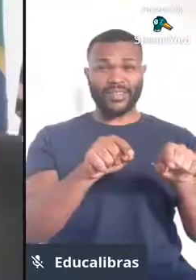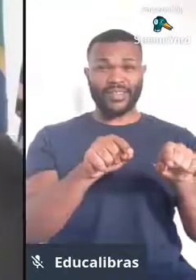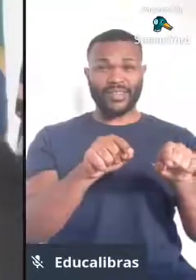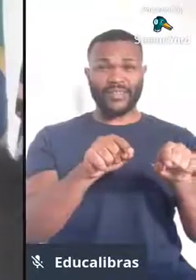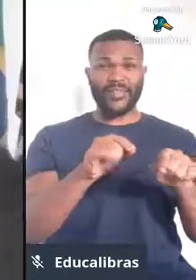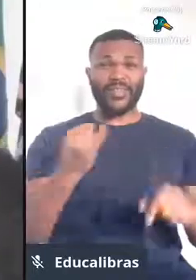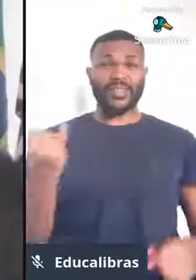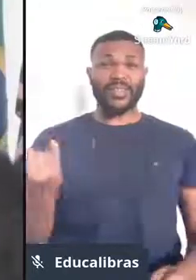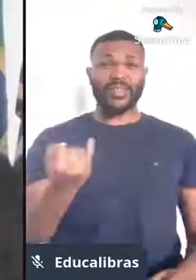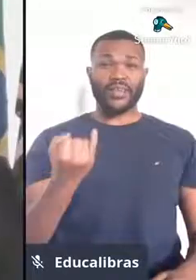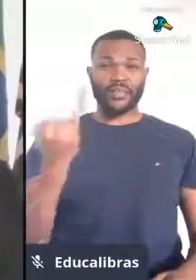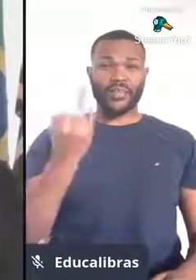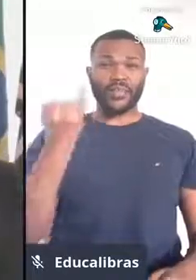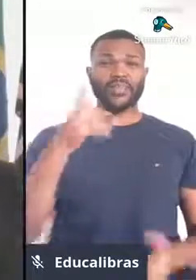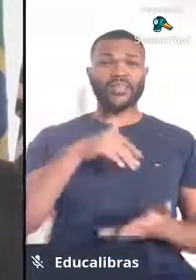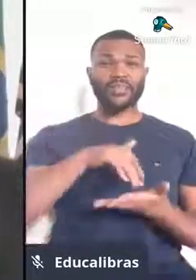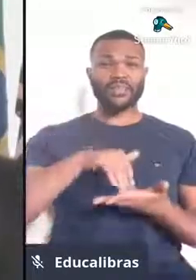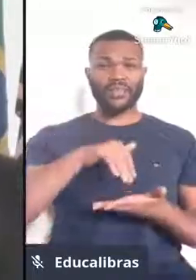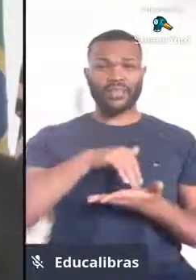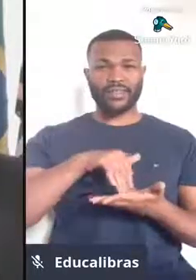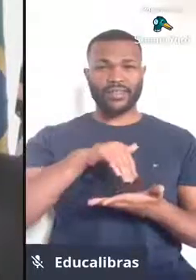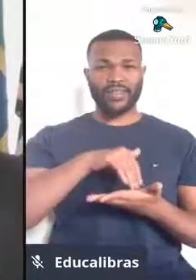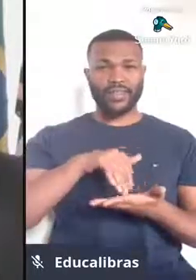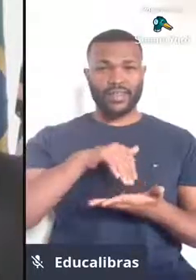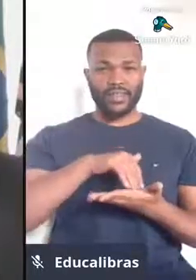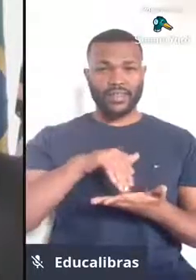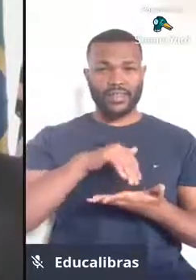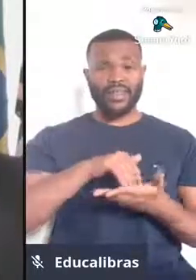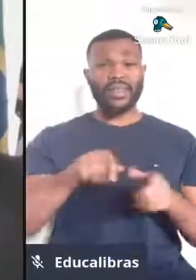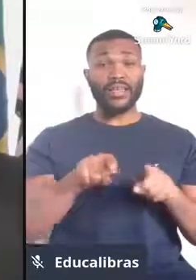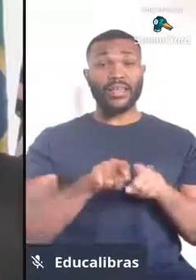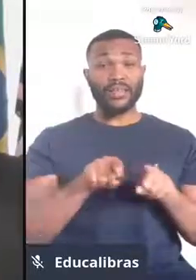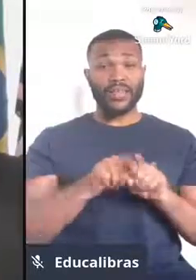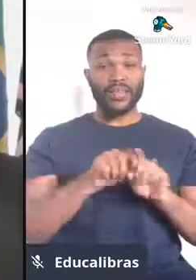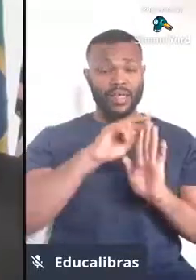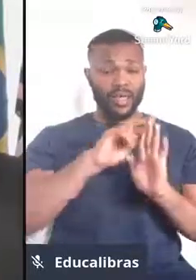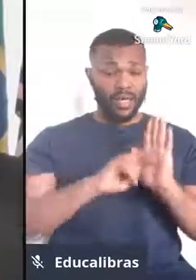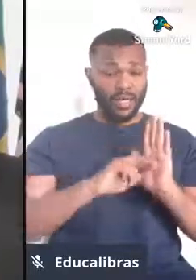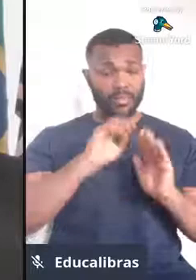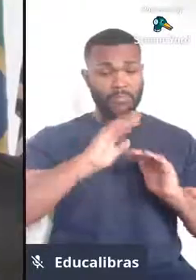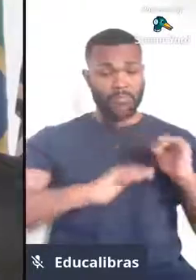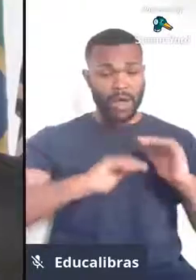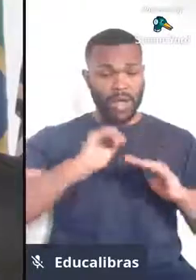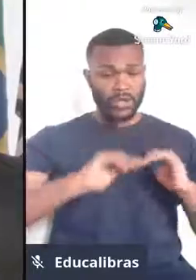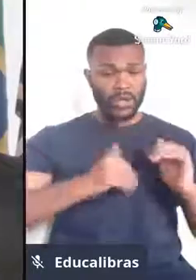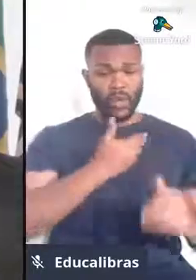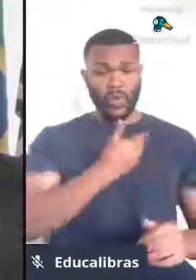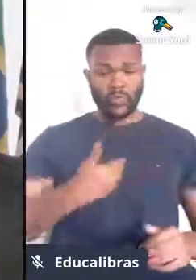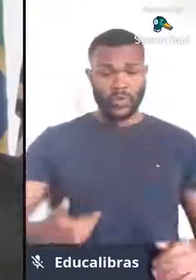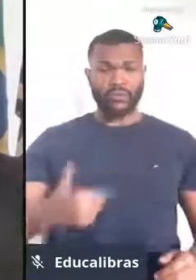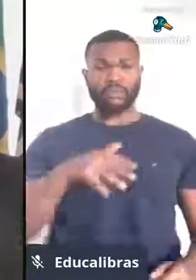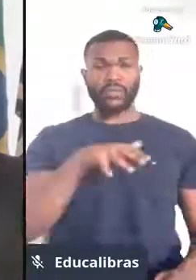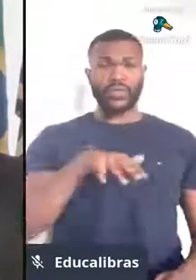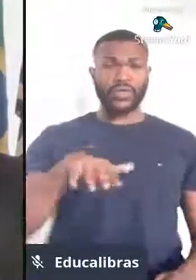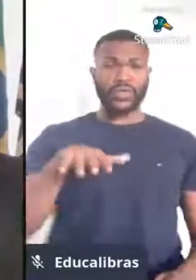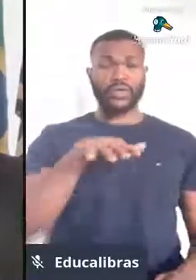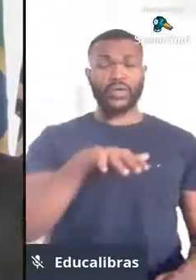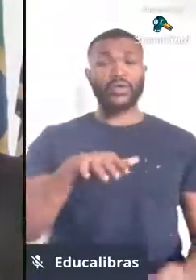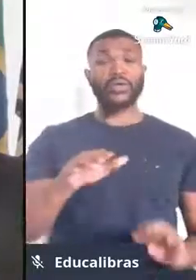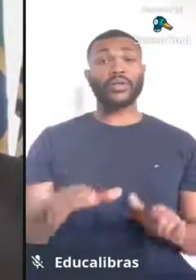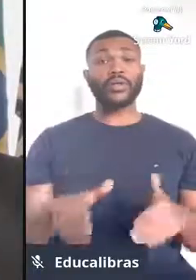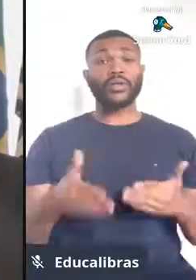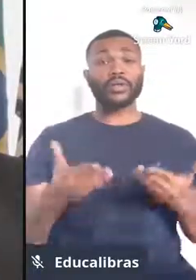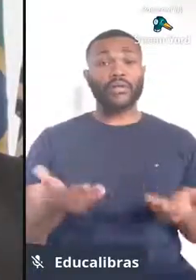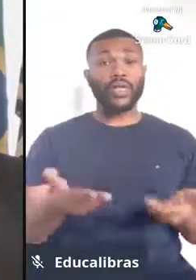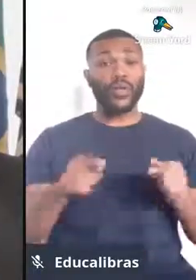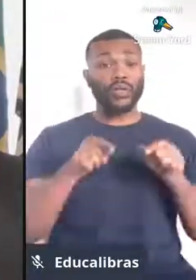da secretaria das políticas públicas em geral em prol da pessoa com deficiência. Então, esse é o grande mote,